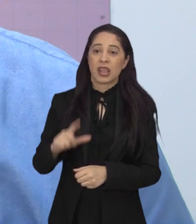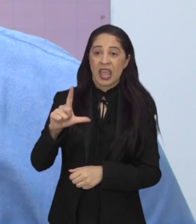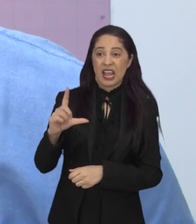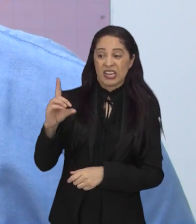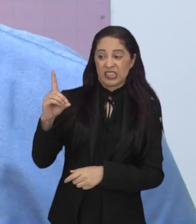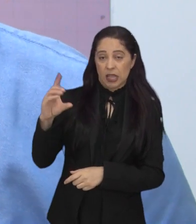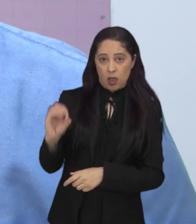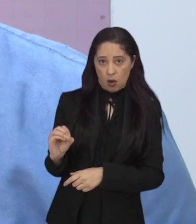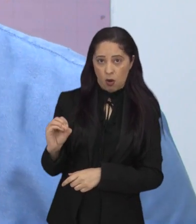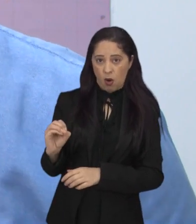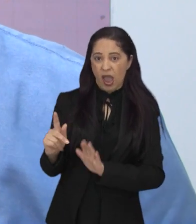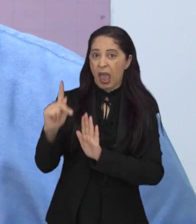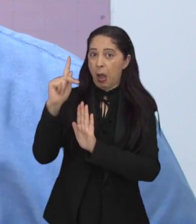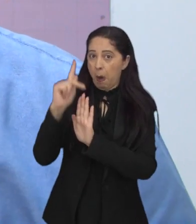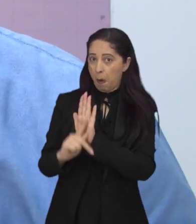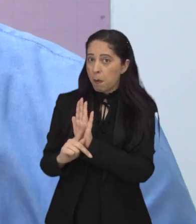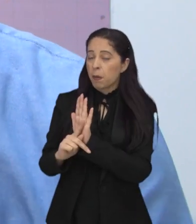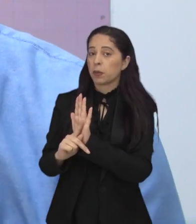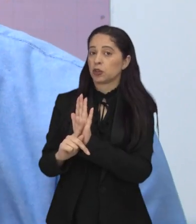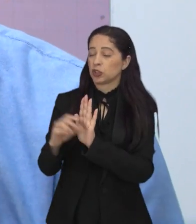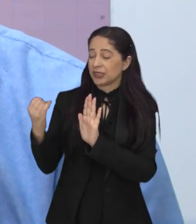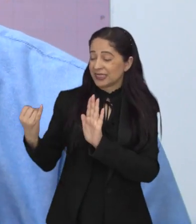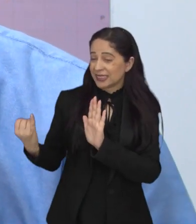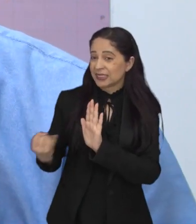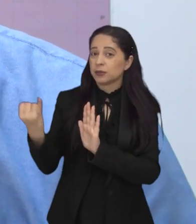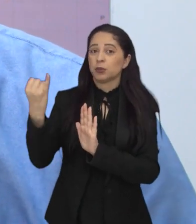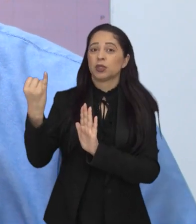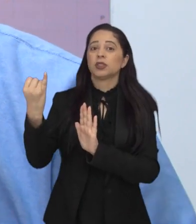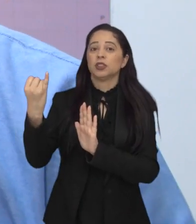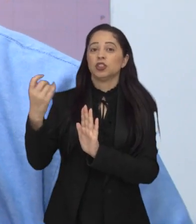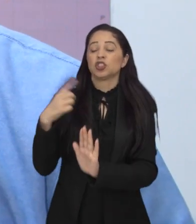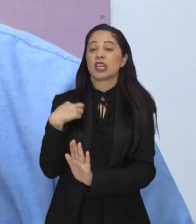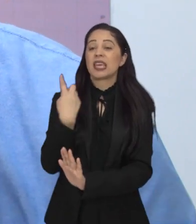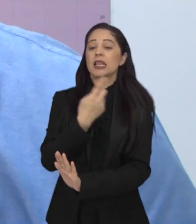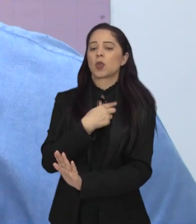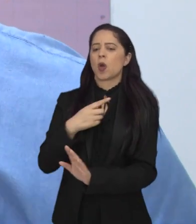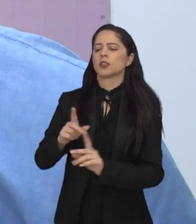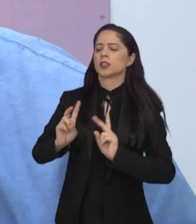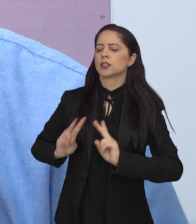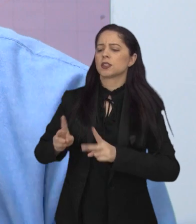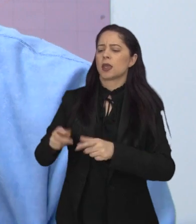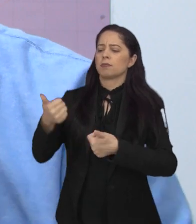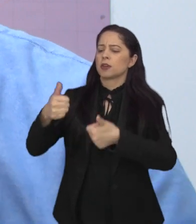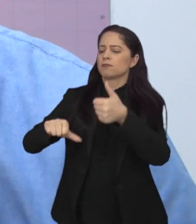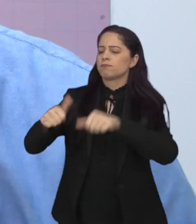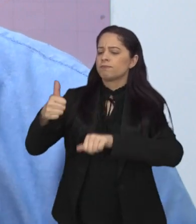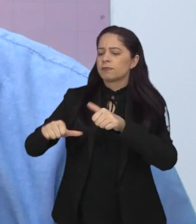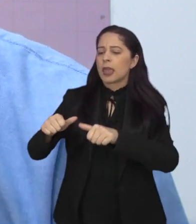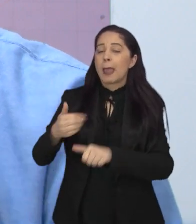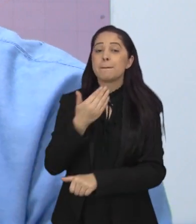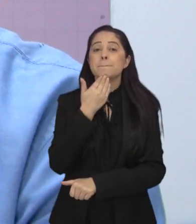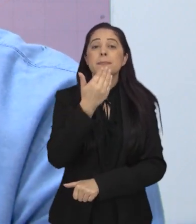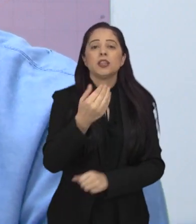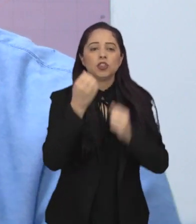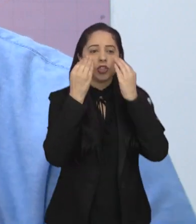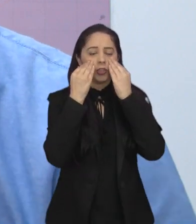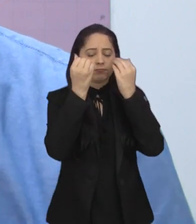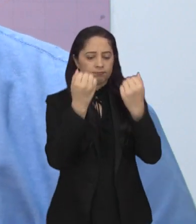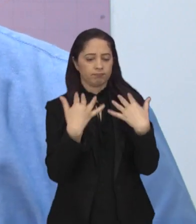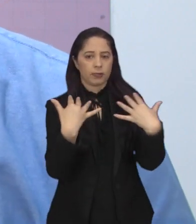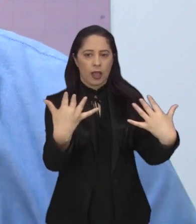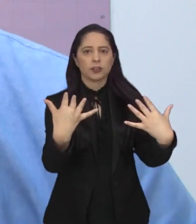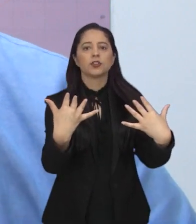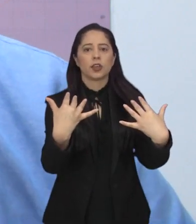grandes projetos que chegam, que essa comissão tem a competência de avaliar tudo isso, abrir audiências